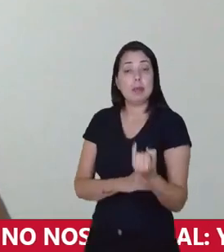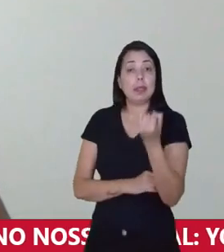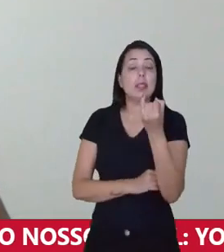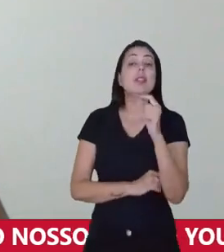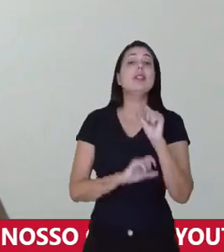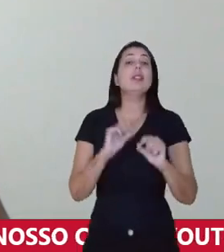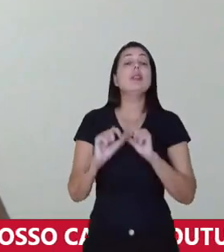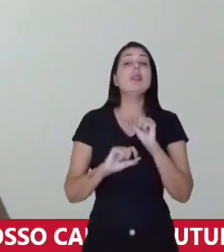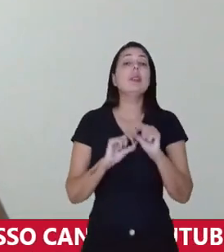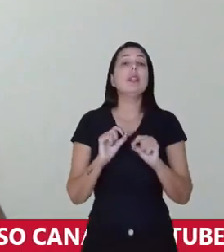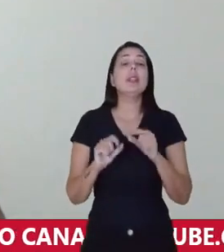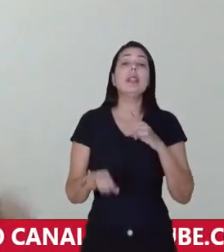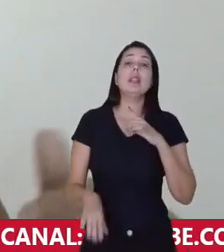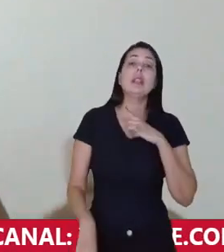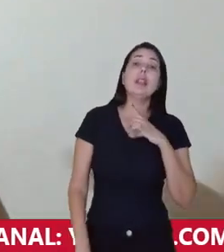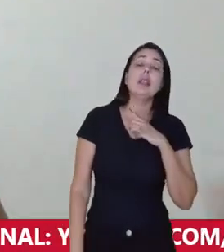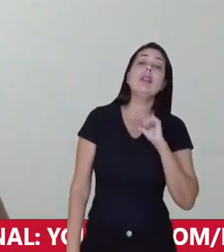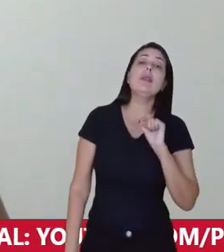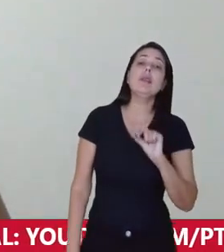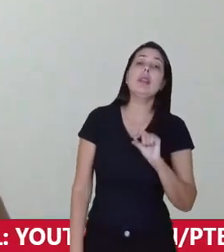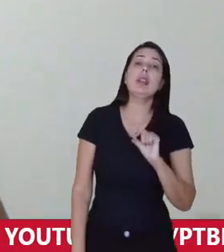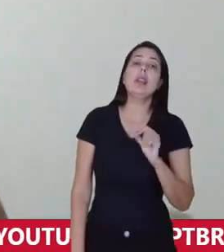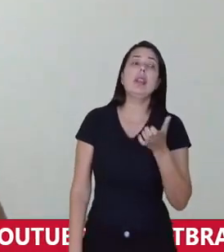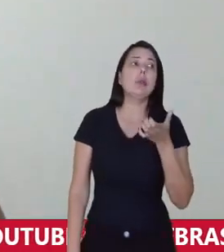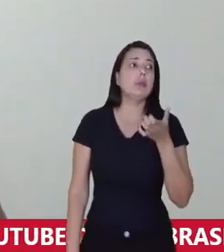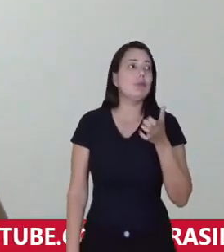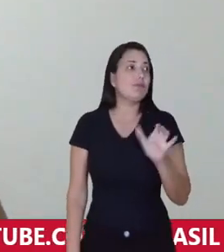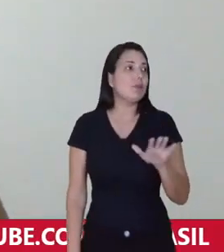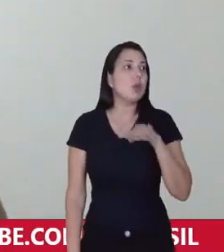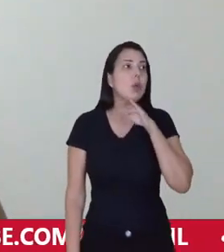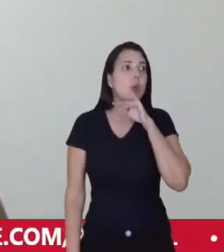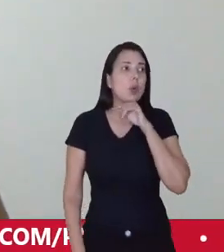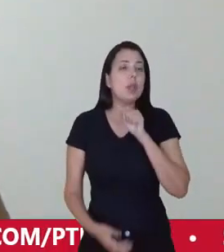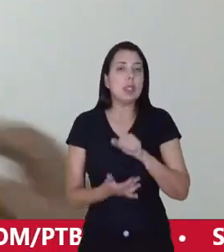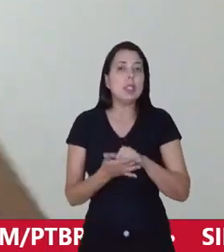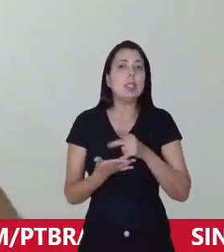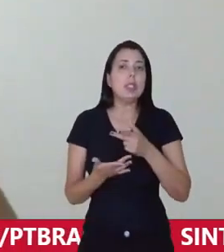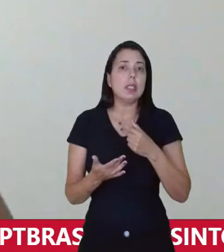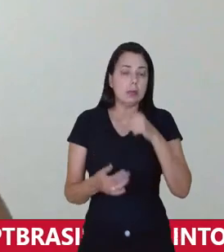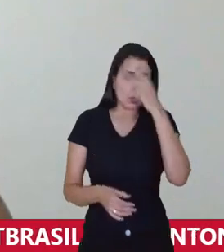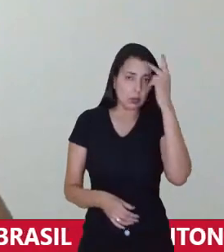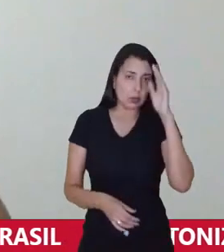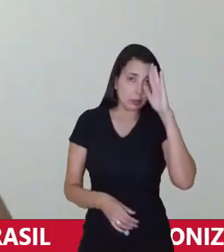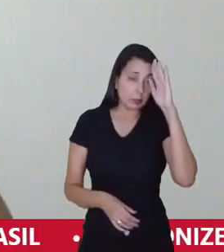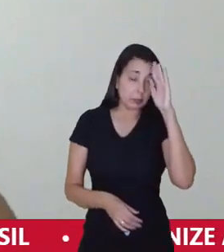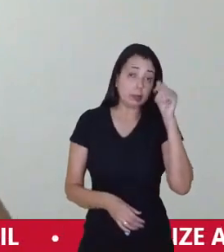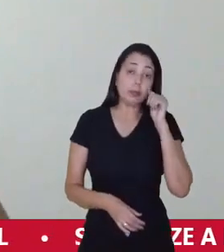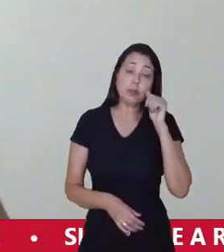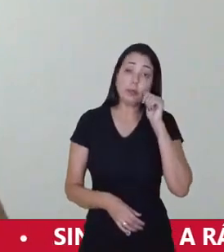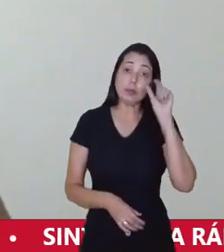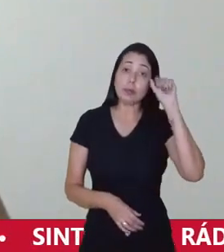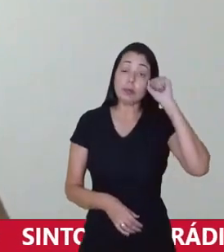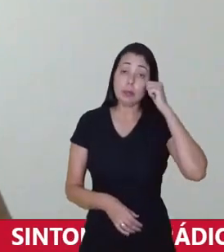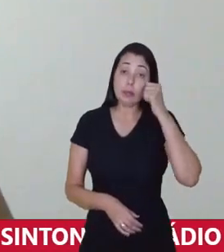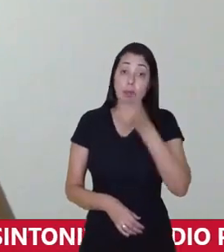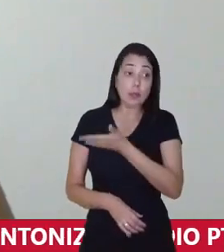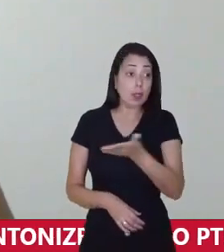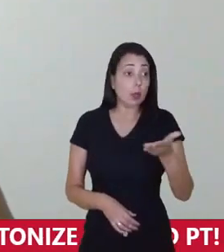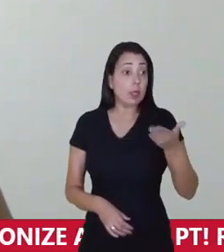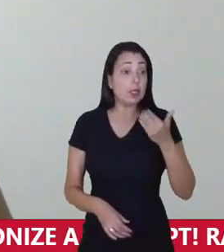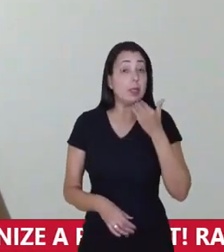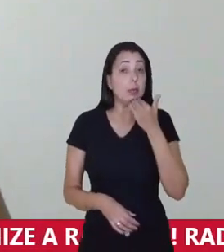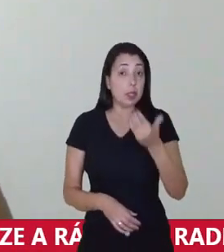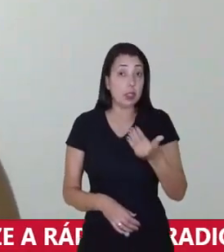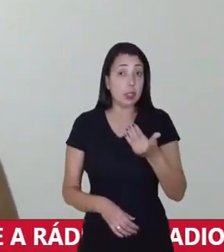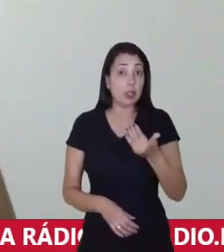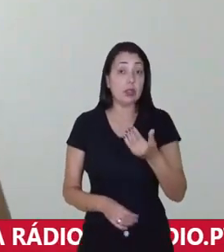o que houve como uma negativa, de fato, do protagonismo das mulheres negras, e com essa